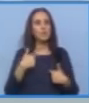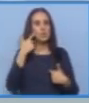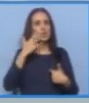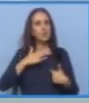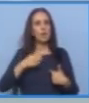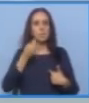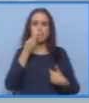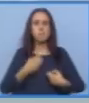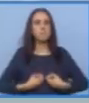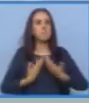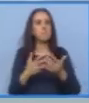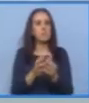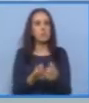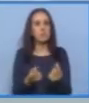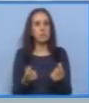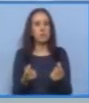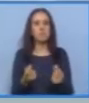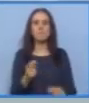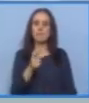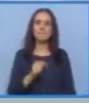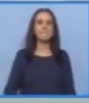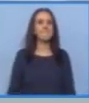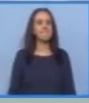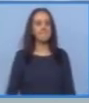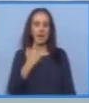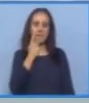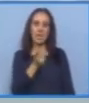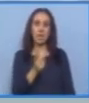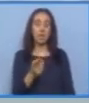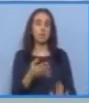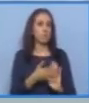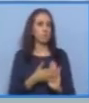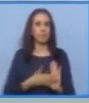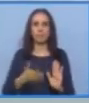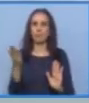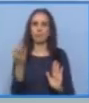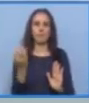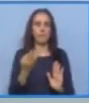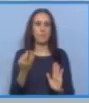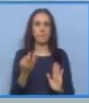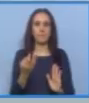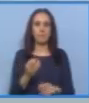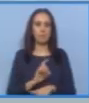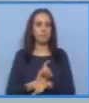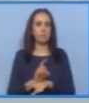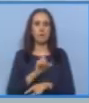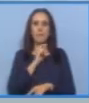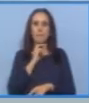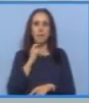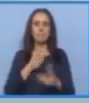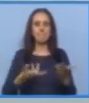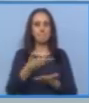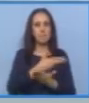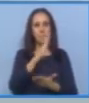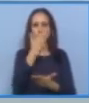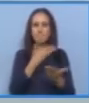bocado intuitivamente na oração. Disse, ora, aqui está, talvez seja isto. E daí foi depois com os padres no seminário, primeiro